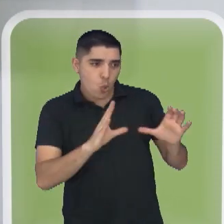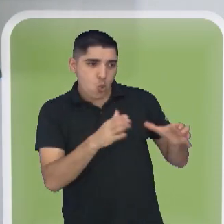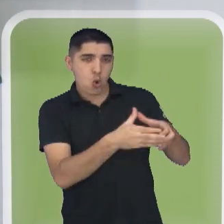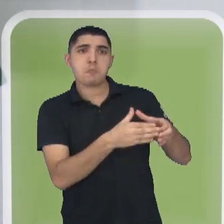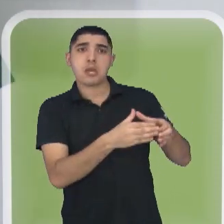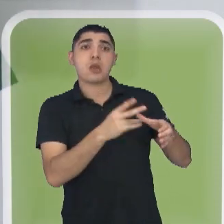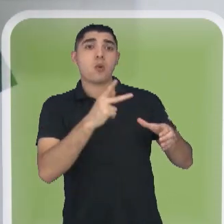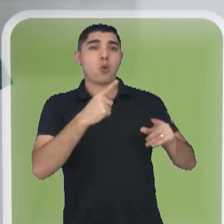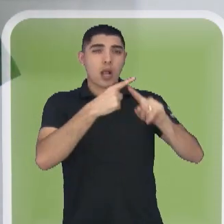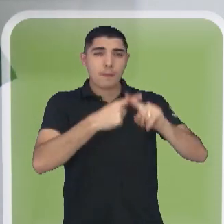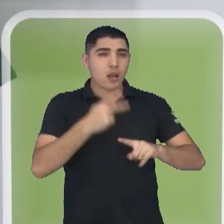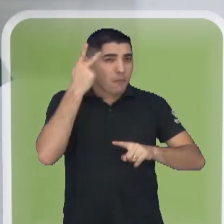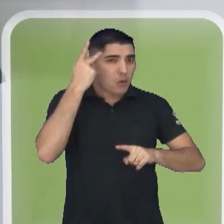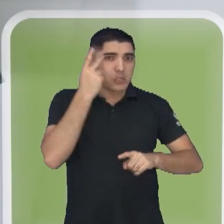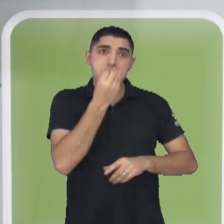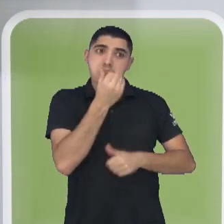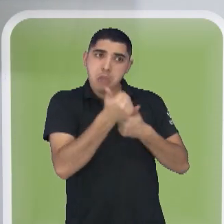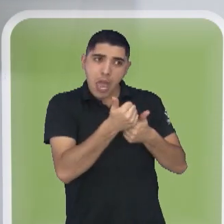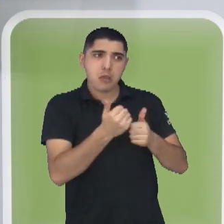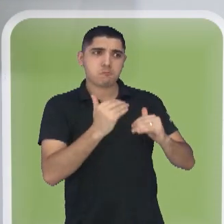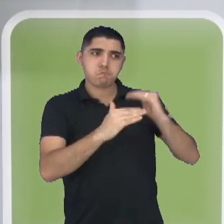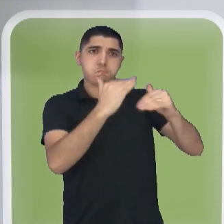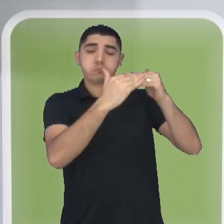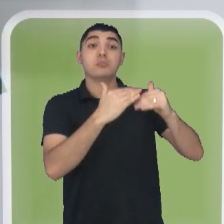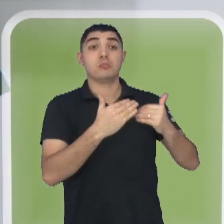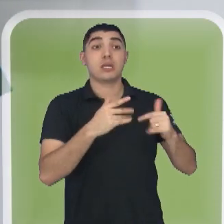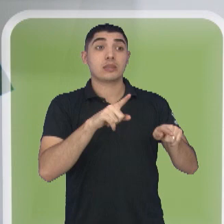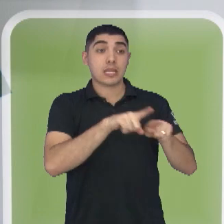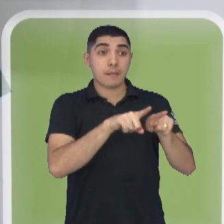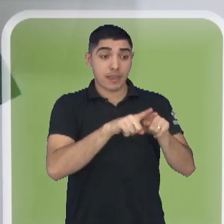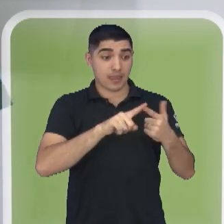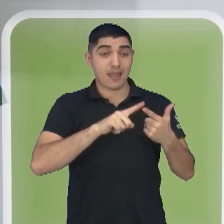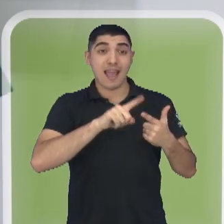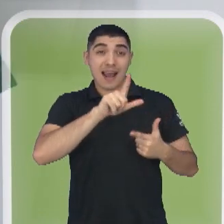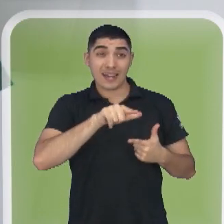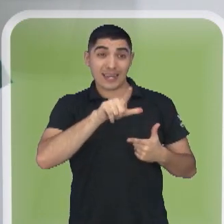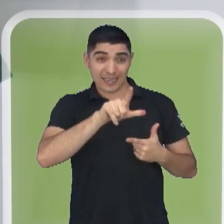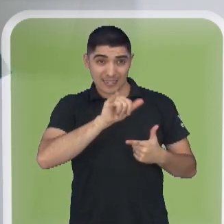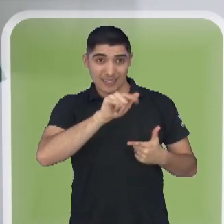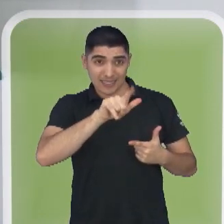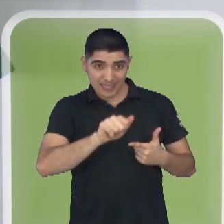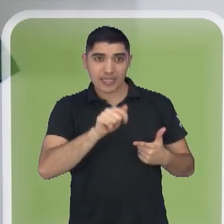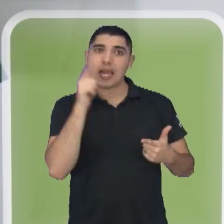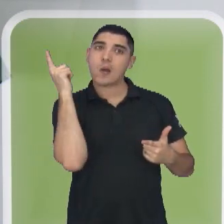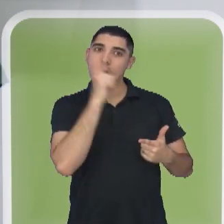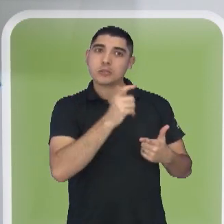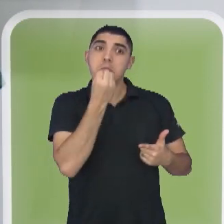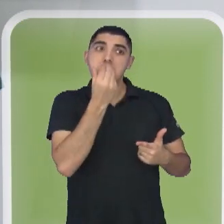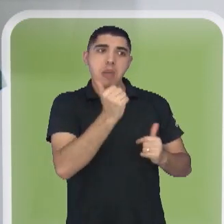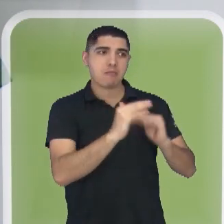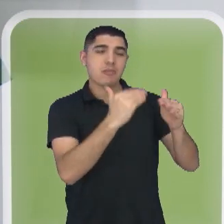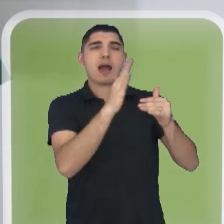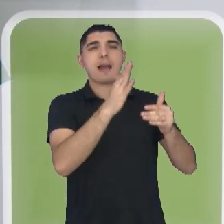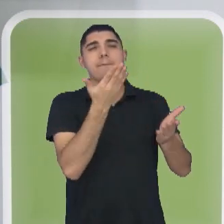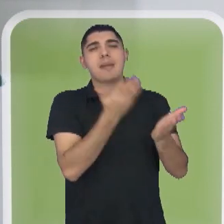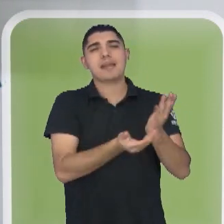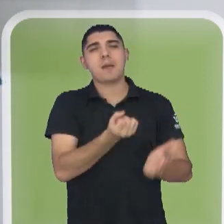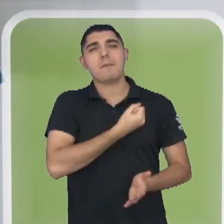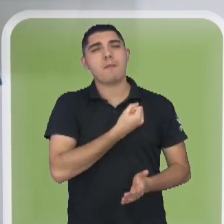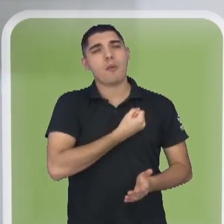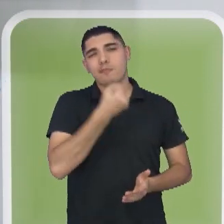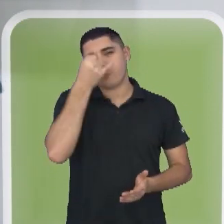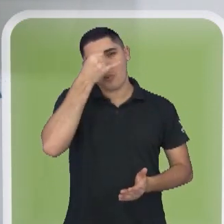no Paulista, está tendo um bom rendimento, começou muito bem a Superliga, né? Perdeu esses pontos aí por bobeirinha de